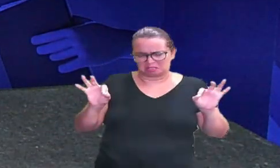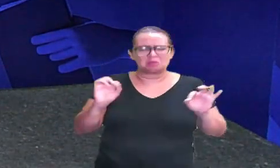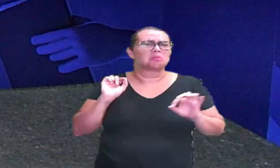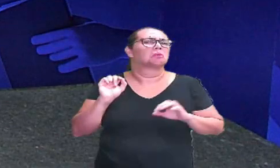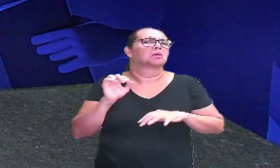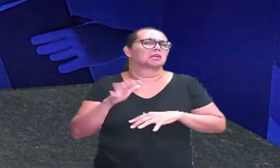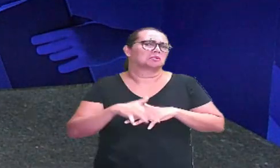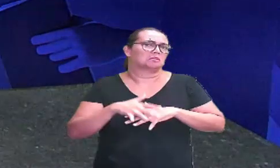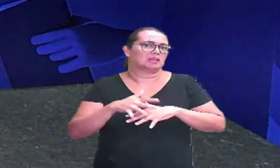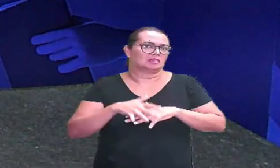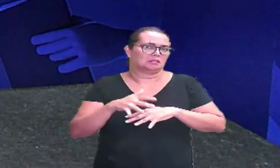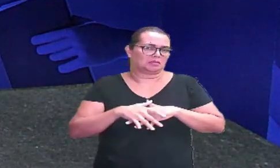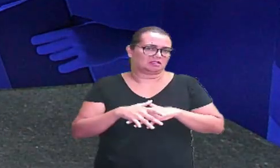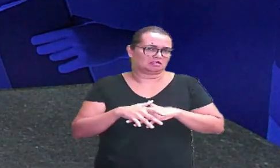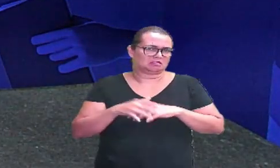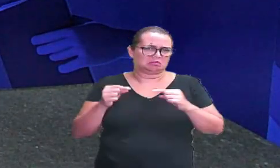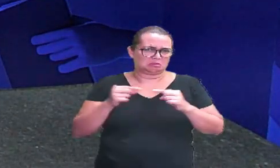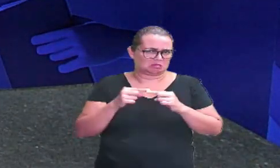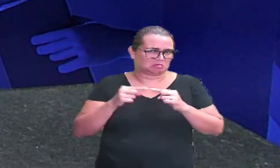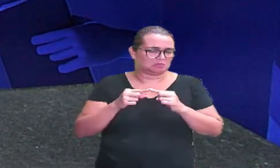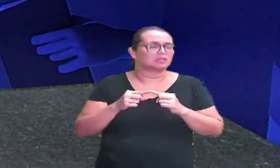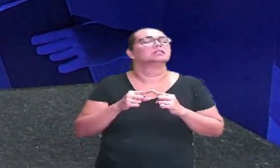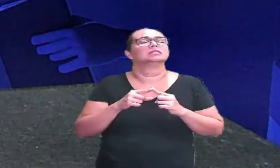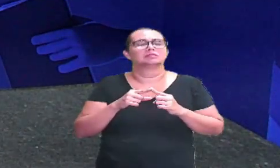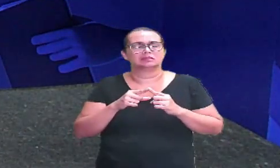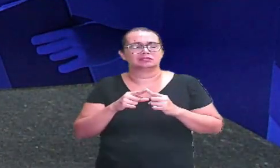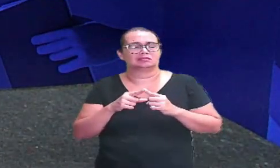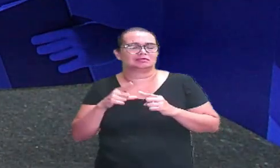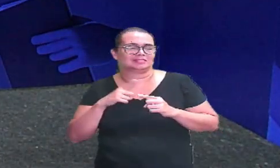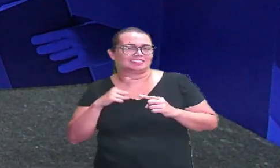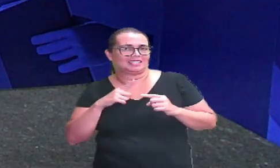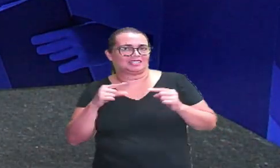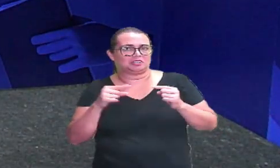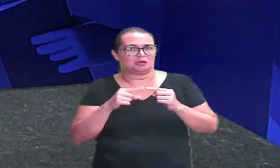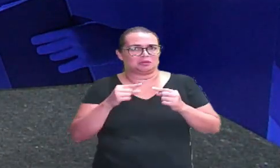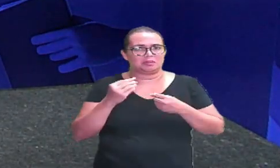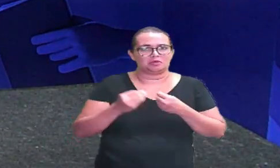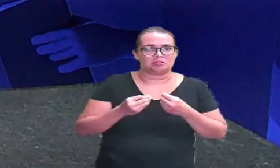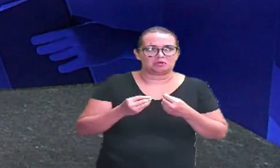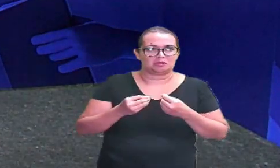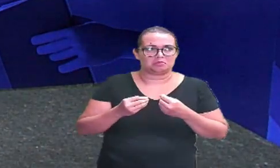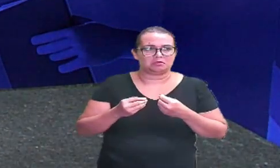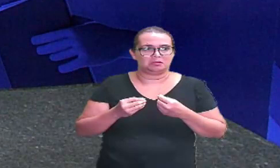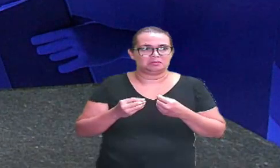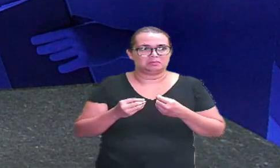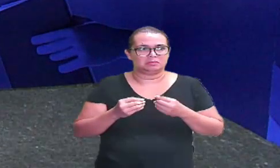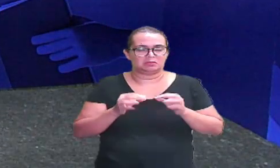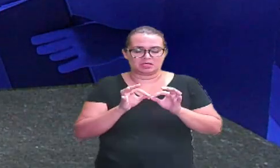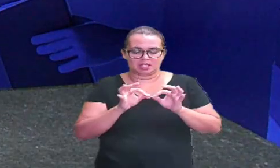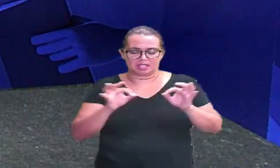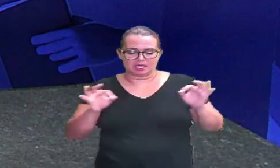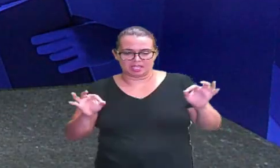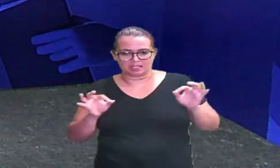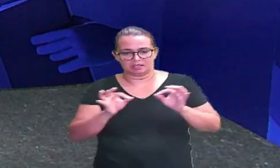Tem muito a ver com matemática, tá certo? Posições de